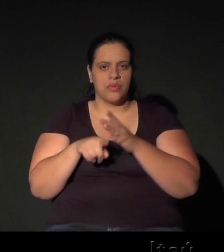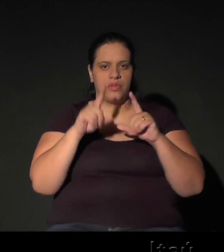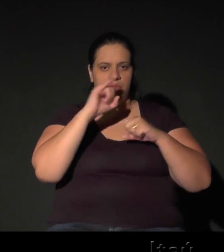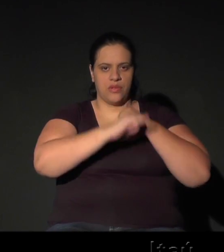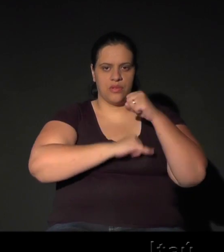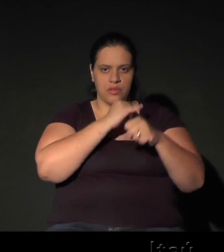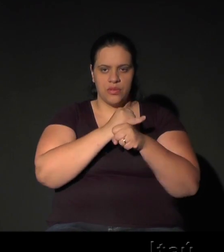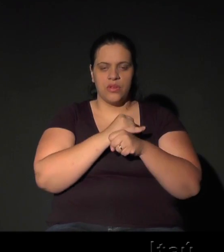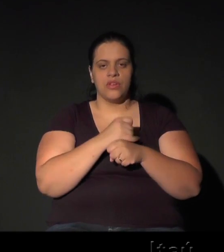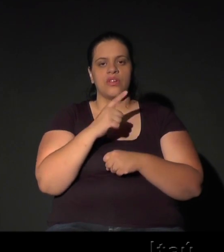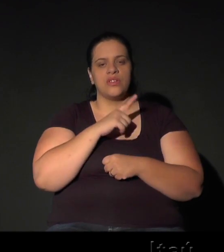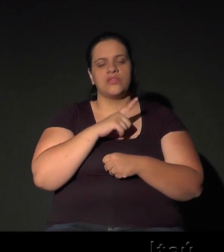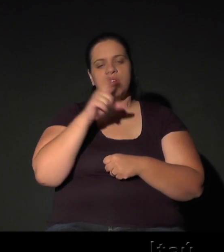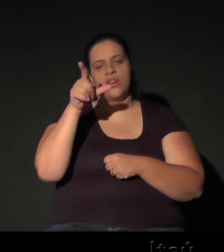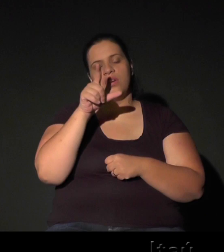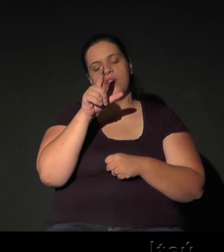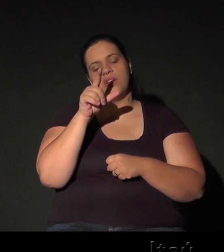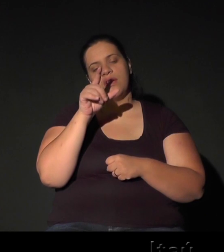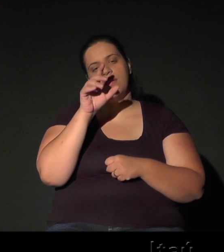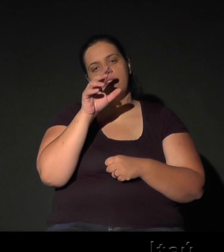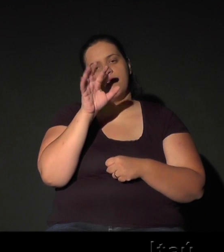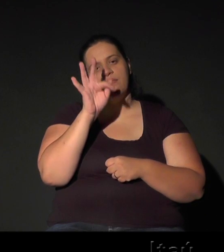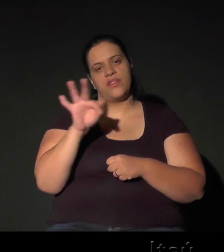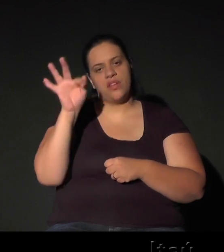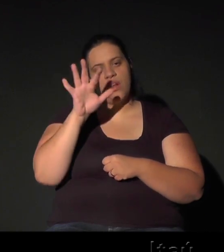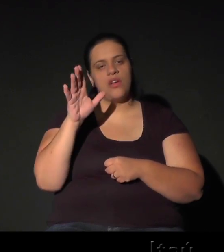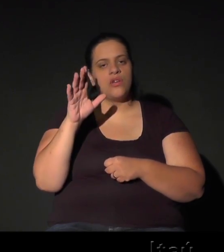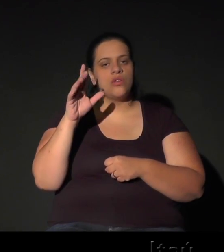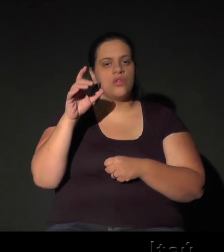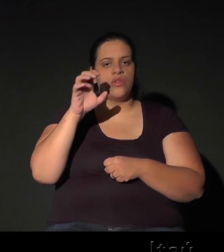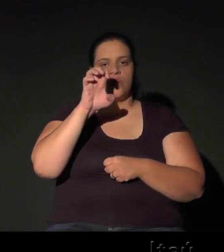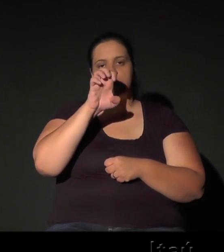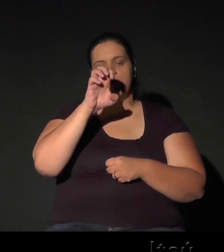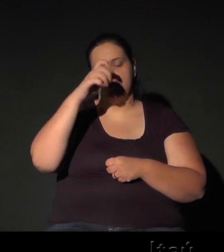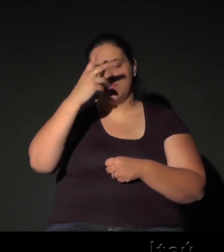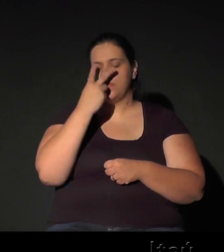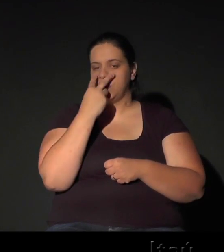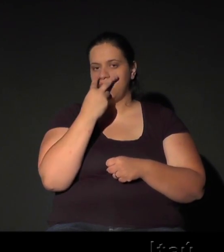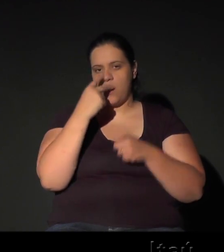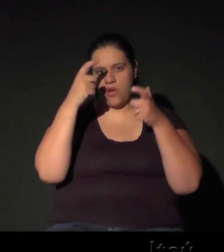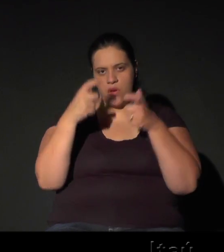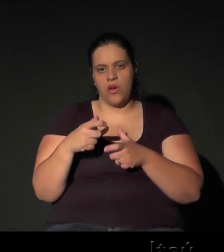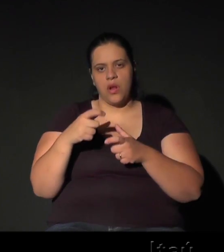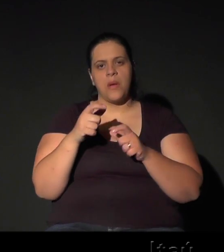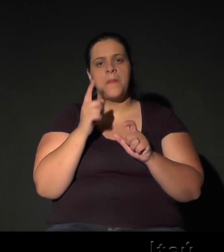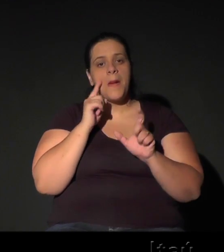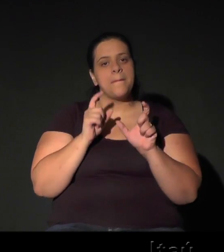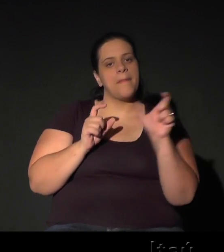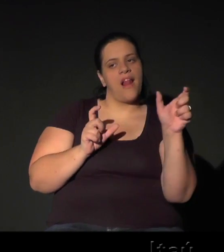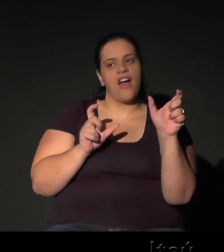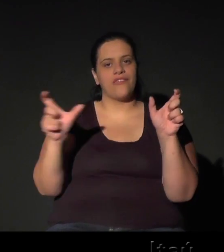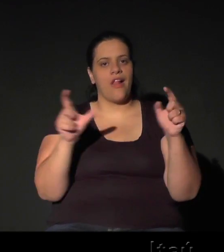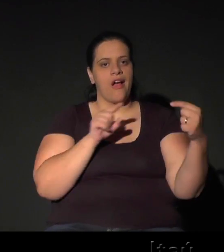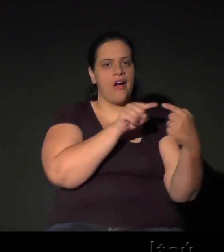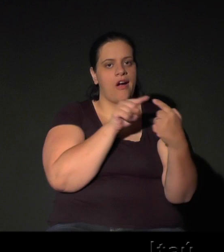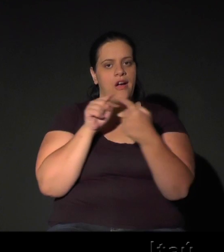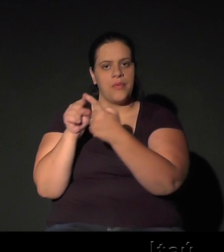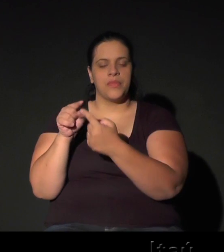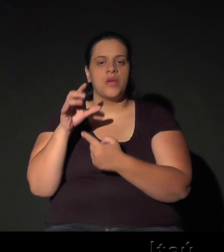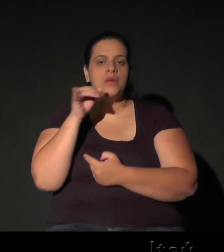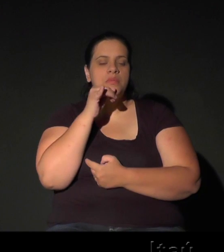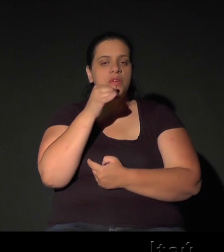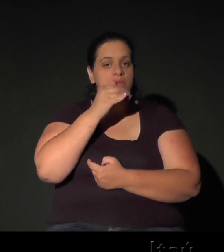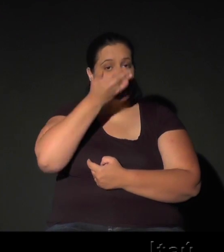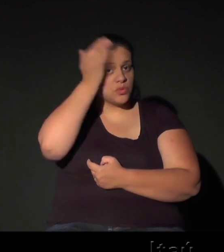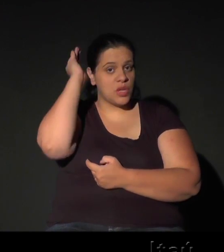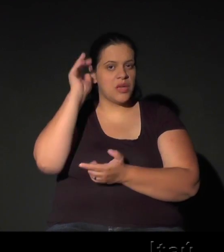lá de da federal do Espírito Santo das palavras né adas né a uns e outros né né no caso do temer chamado